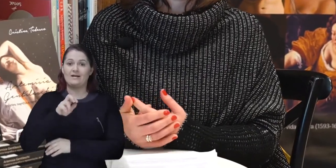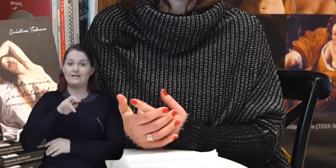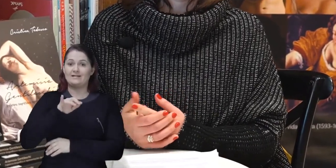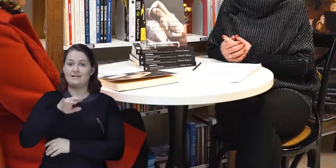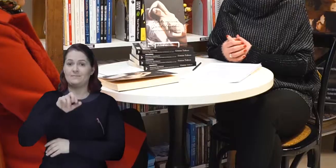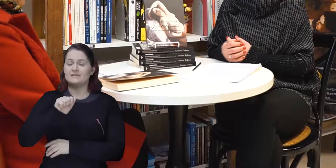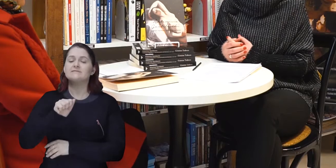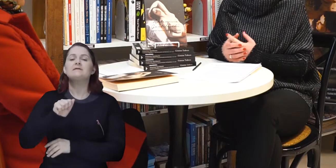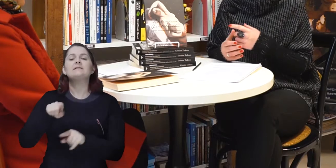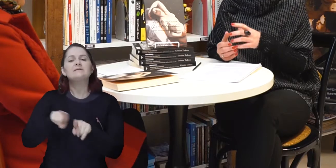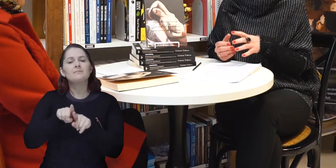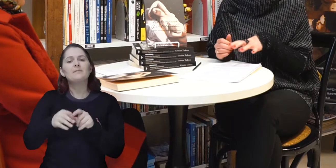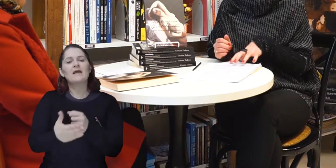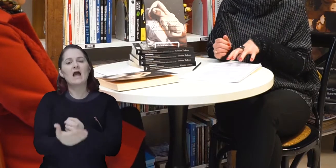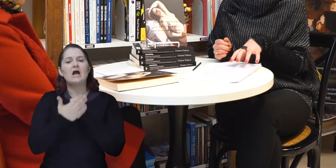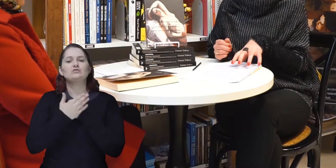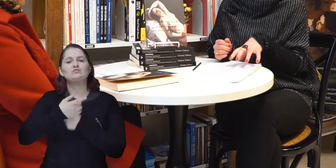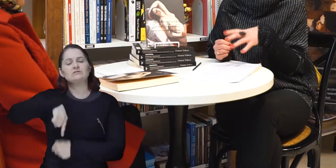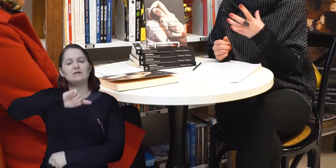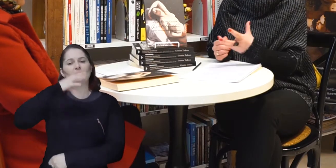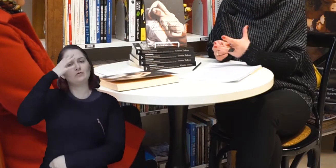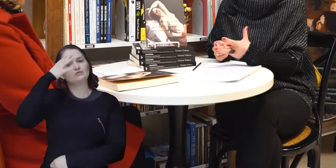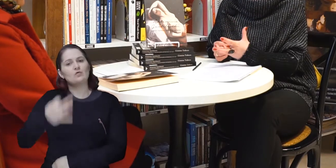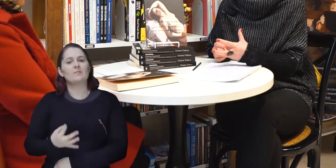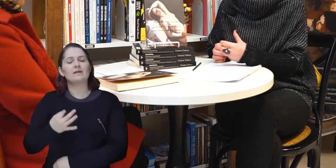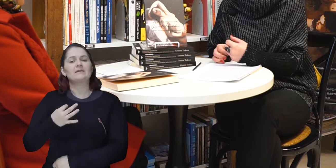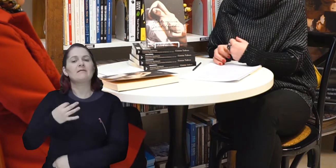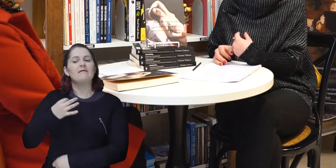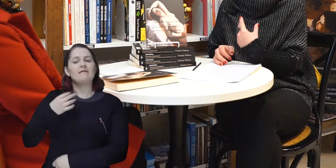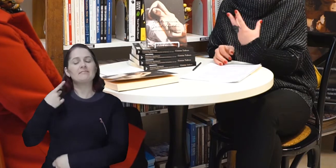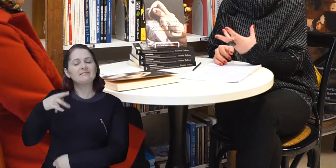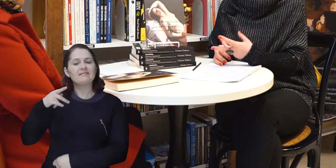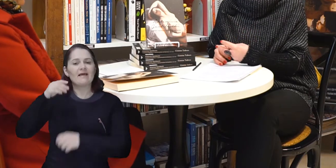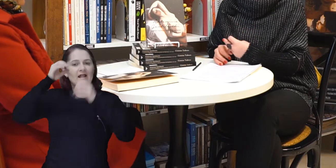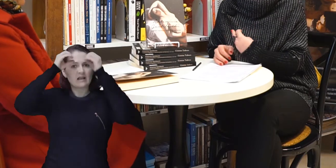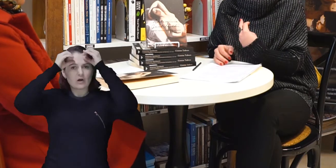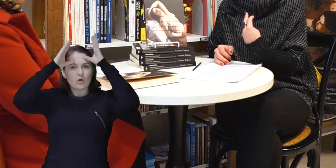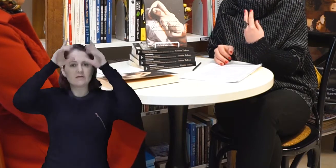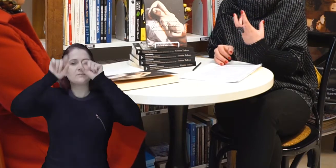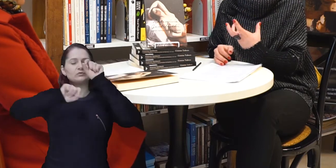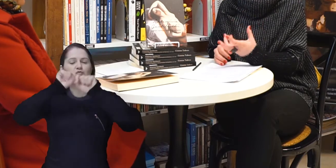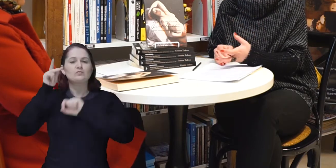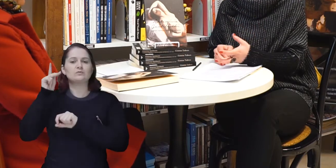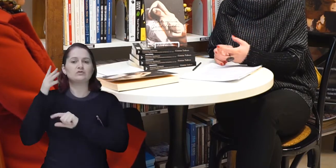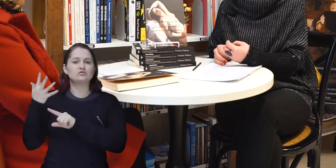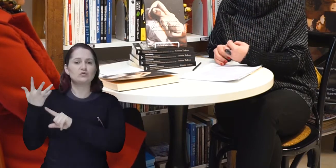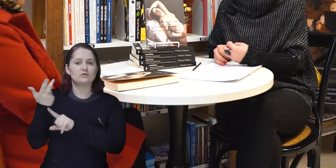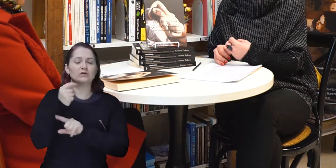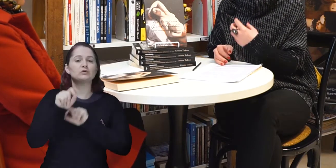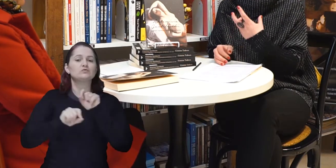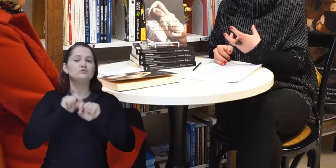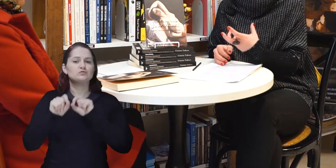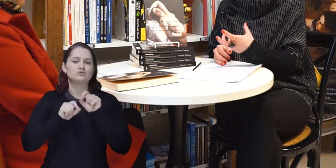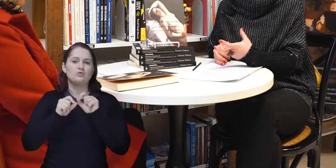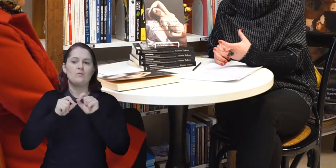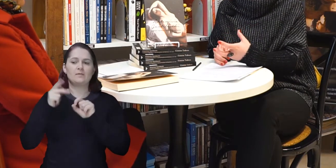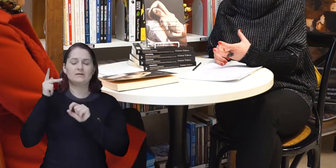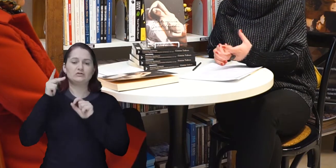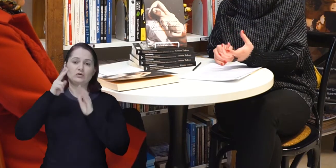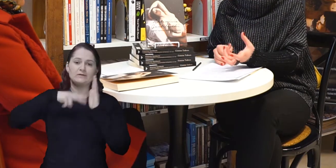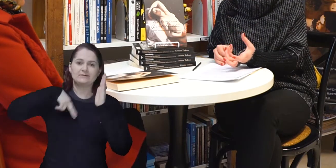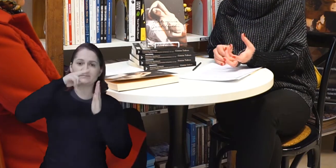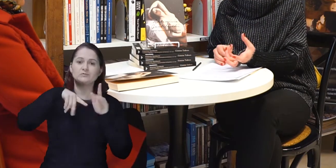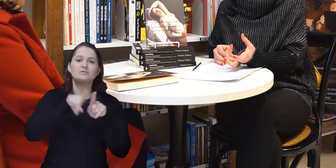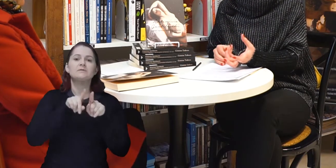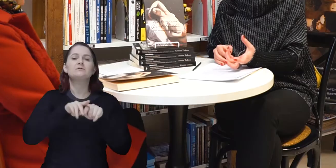nos ajudam a entender o quanto ela tinha de conhecimento sobre história da arte, sobre história da pintura, sobre as técnicas da